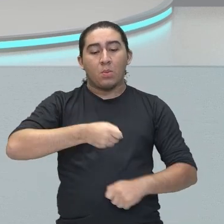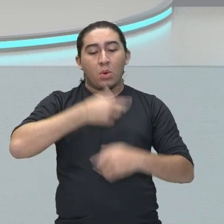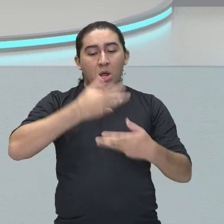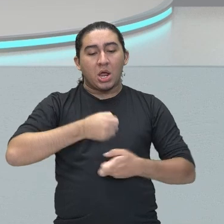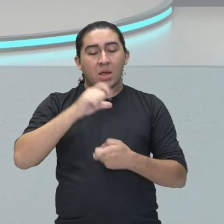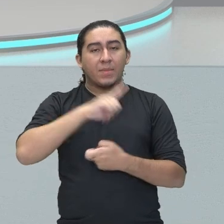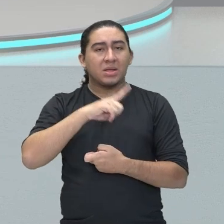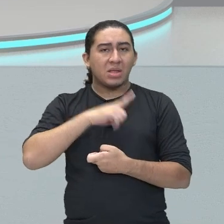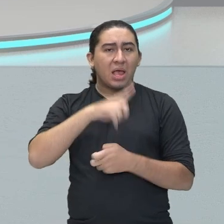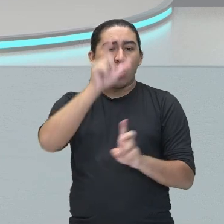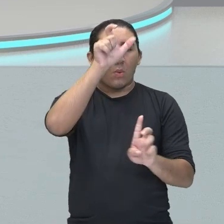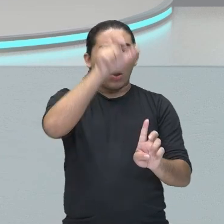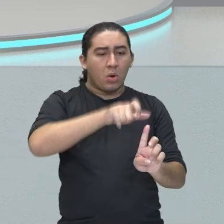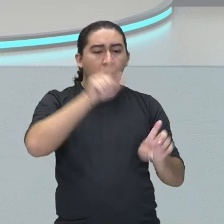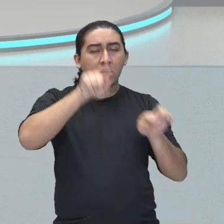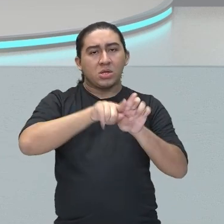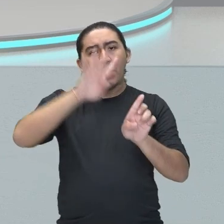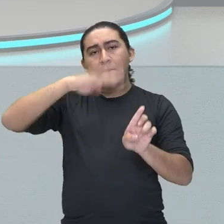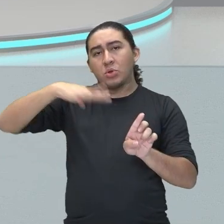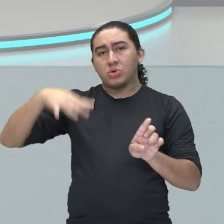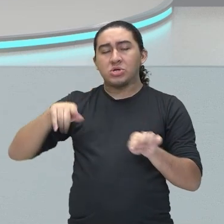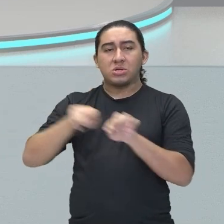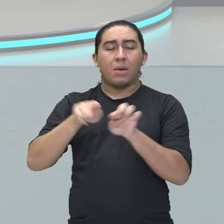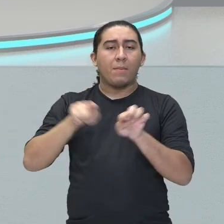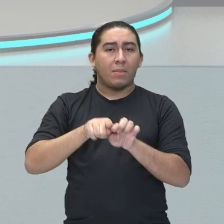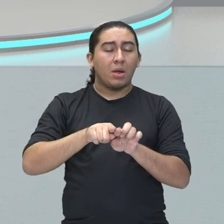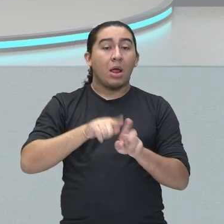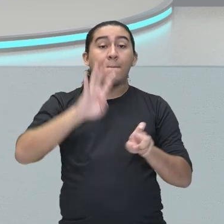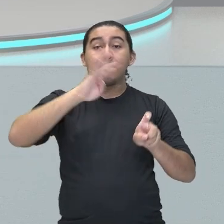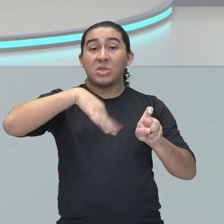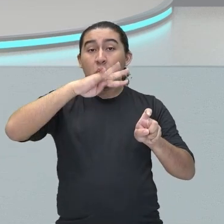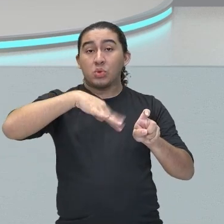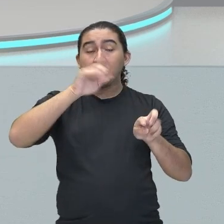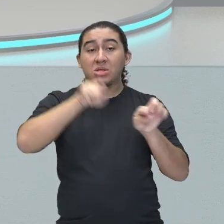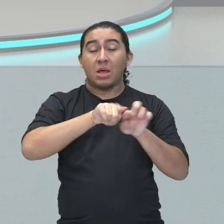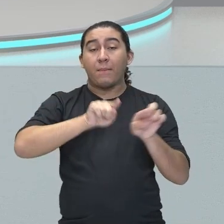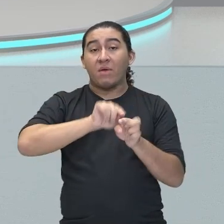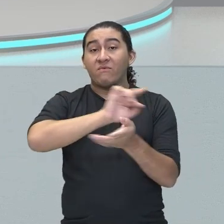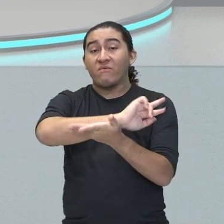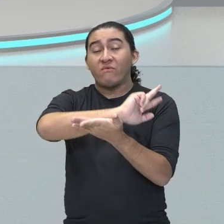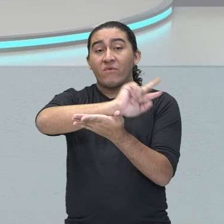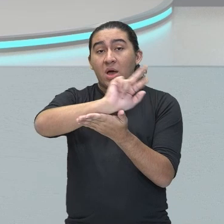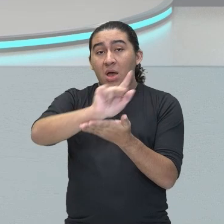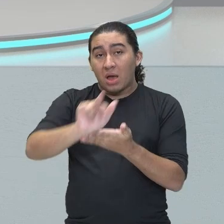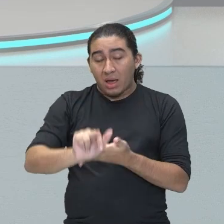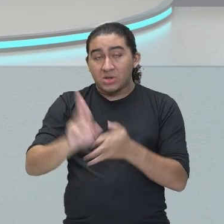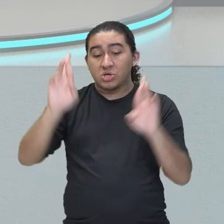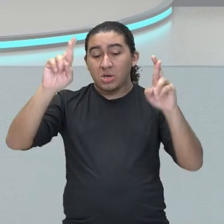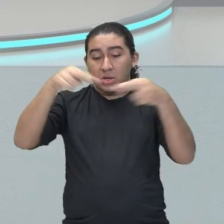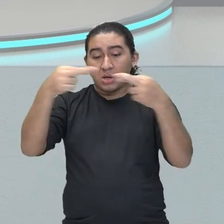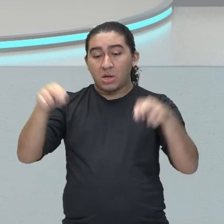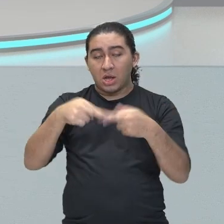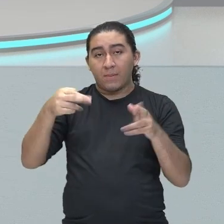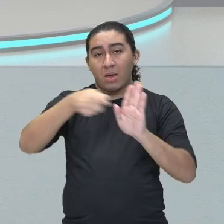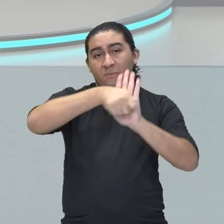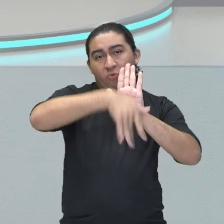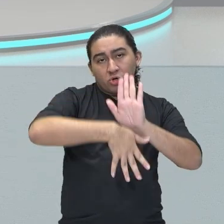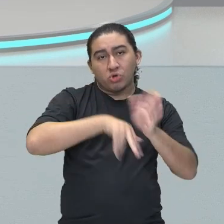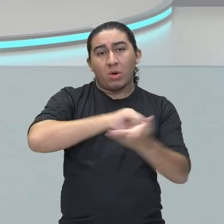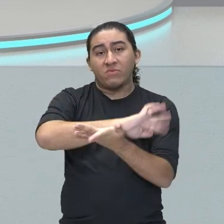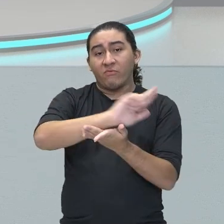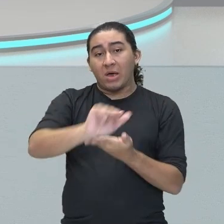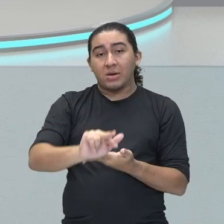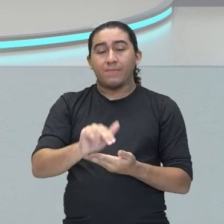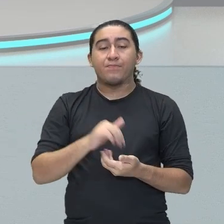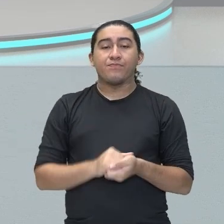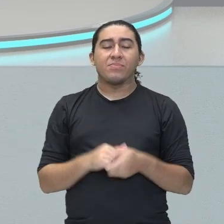tem mitologia e muita rima, certo? Muitas figuras de linguagem. Revelou grande sensibilidade